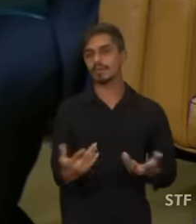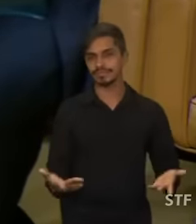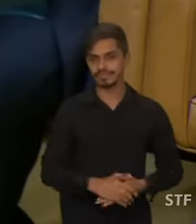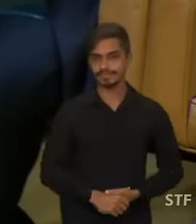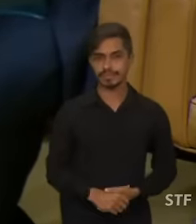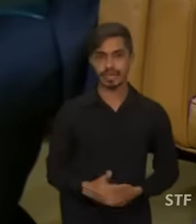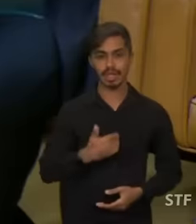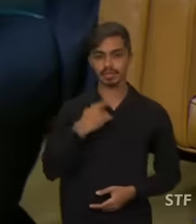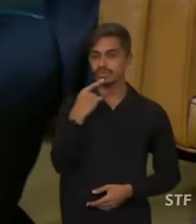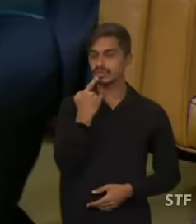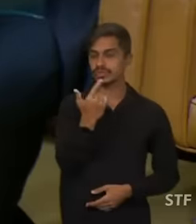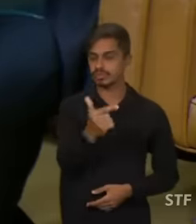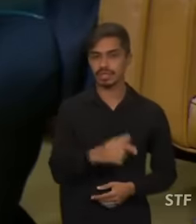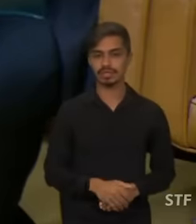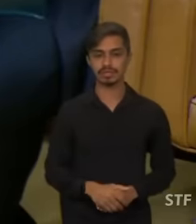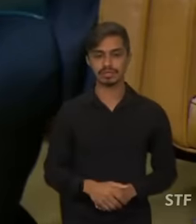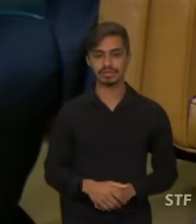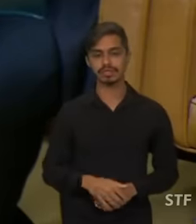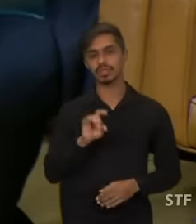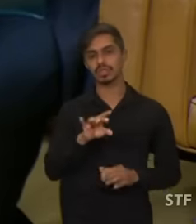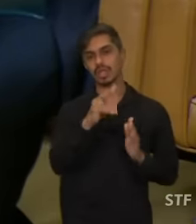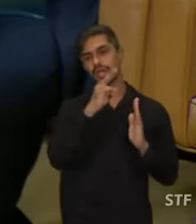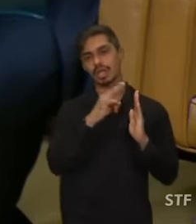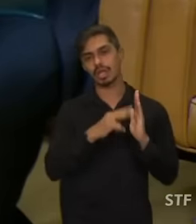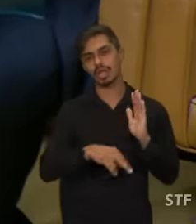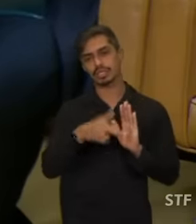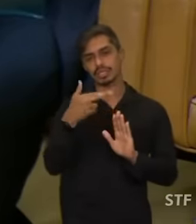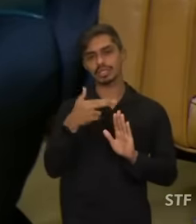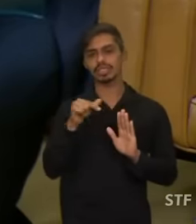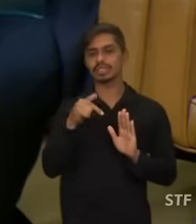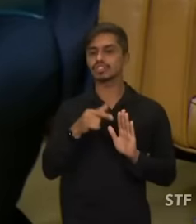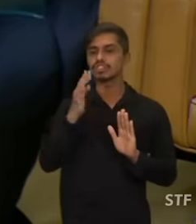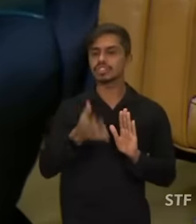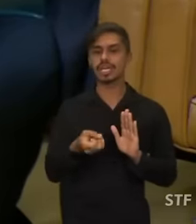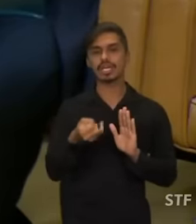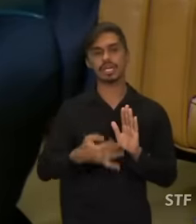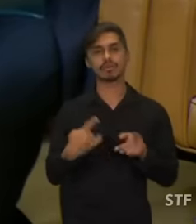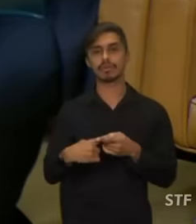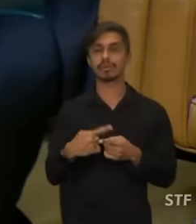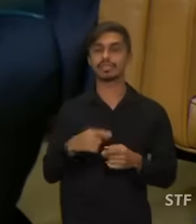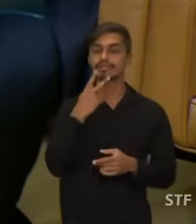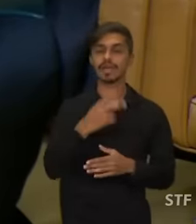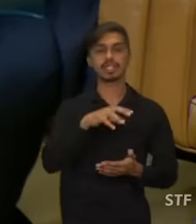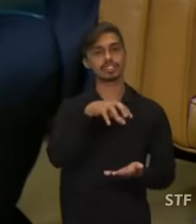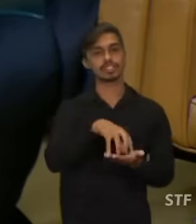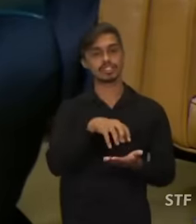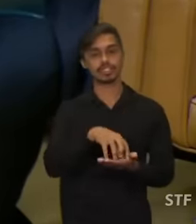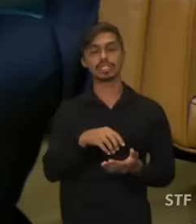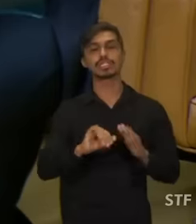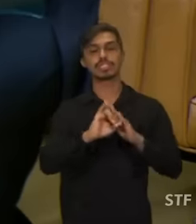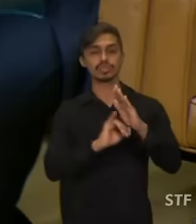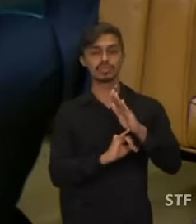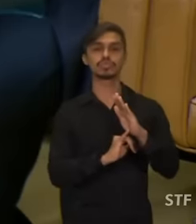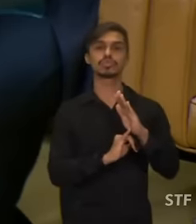Eu não tenho dúvidas de que a mera leitura da resolução já deixa claro que ela trata de institutos de direito penal.